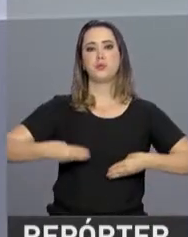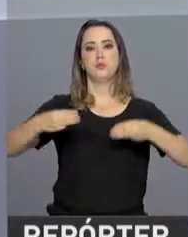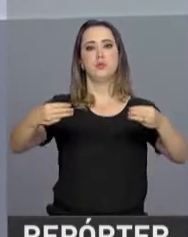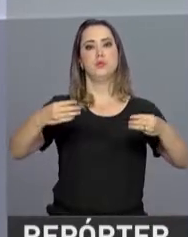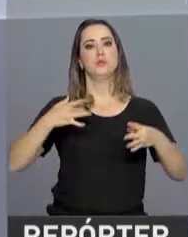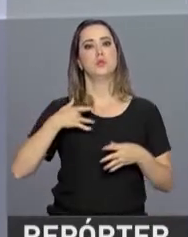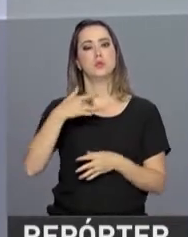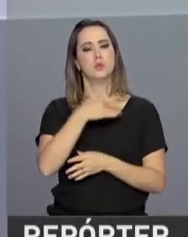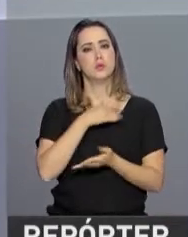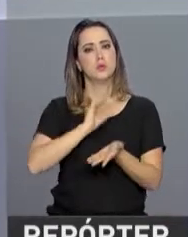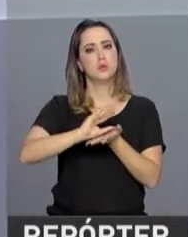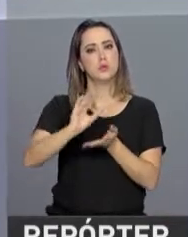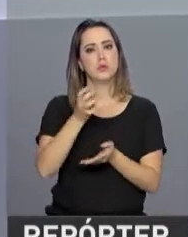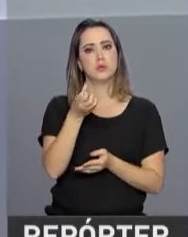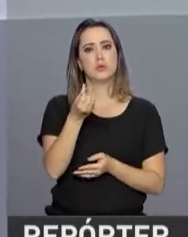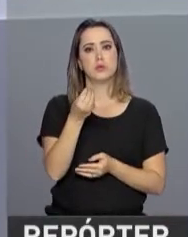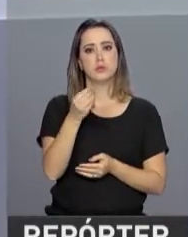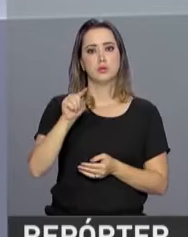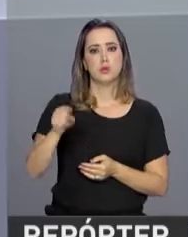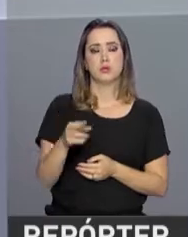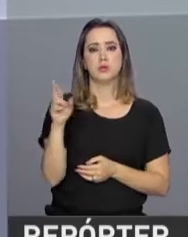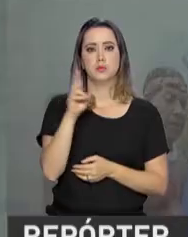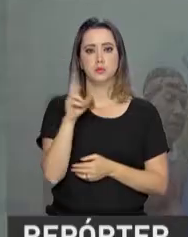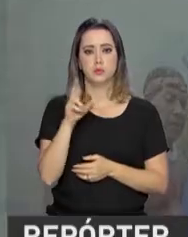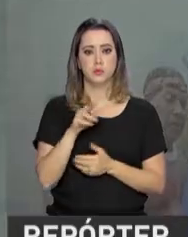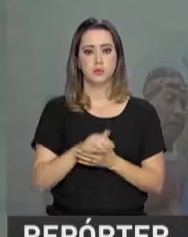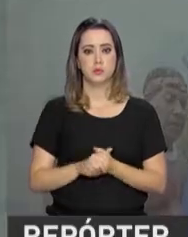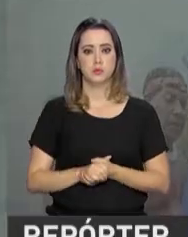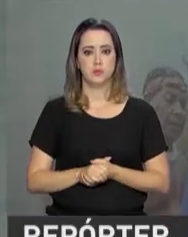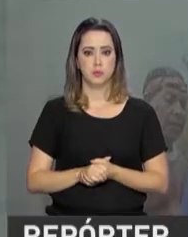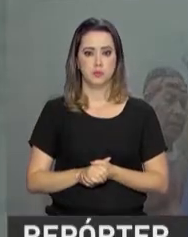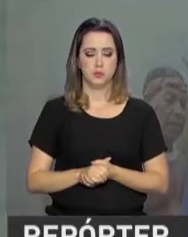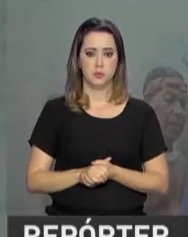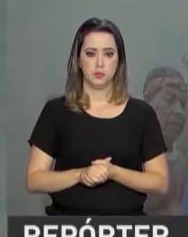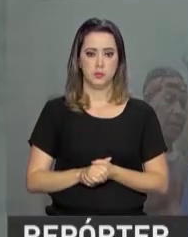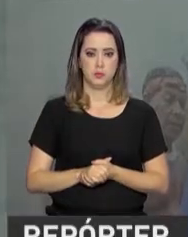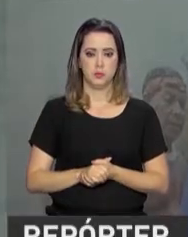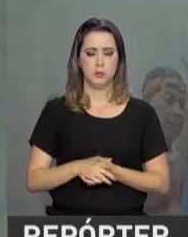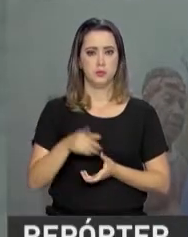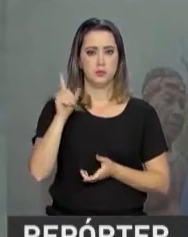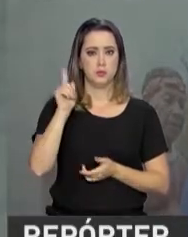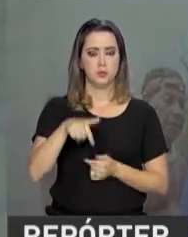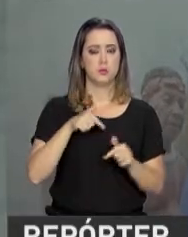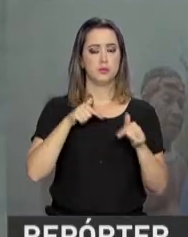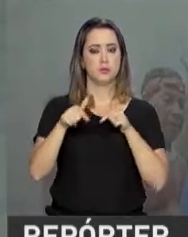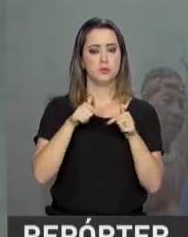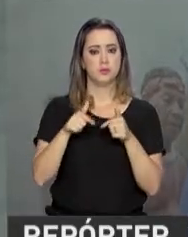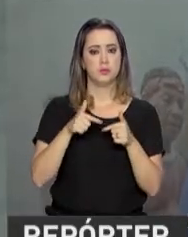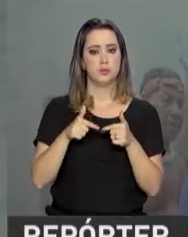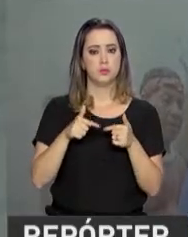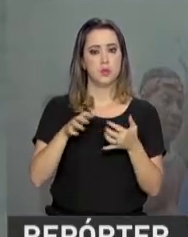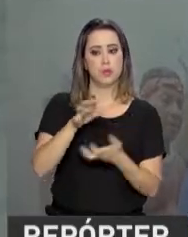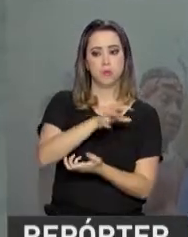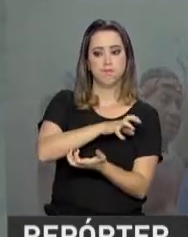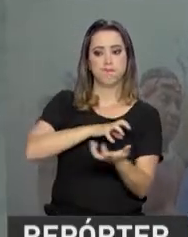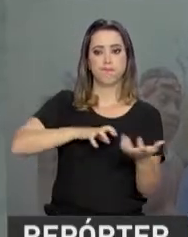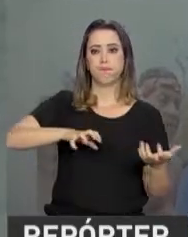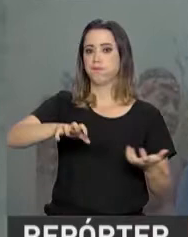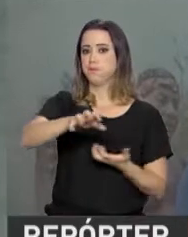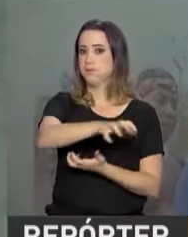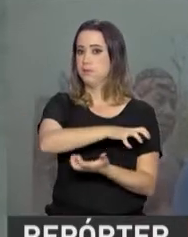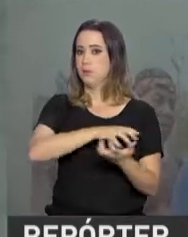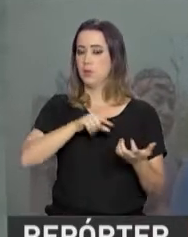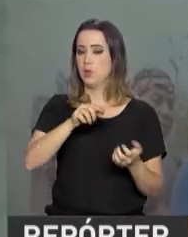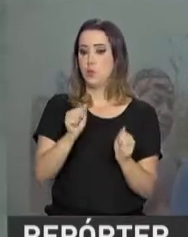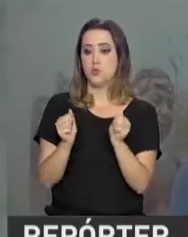investiu R$ 600 mil na ação. É uma operação de guerra. Por isso nós temos uma parceria com o